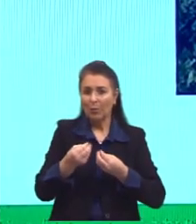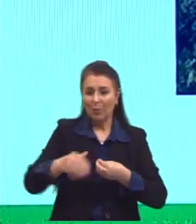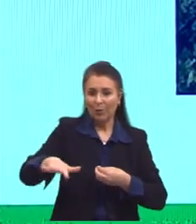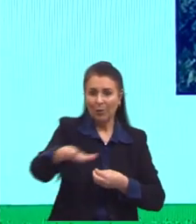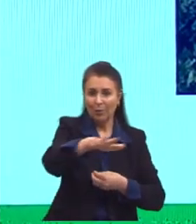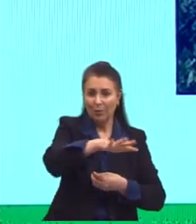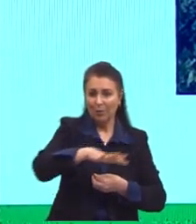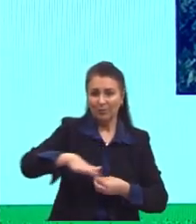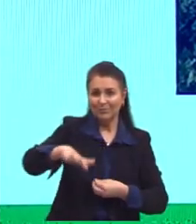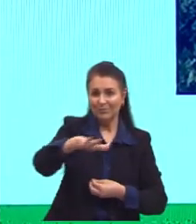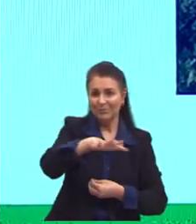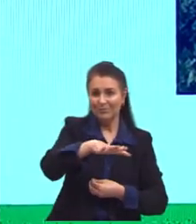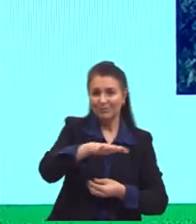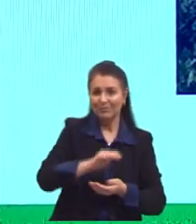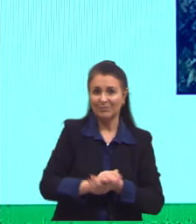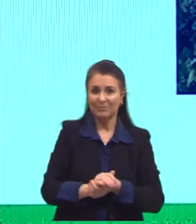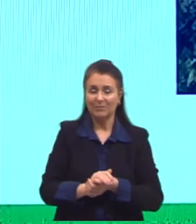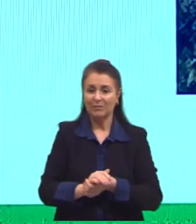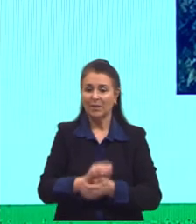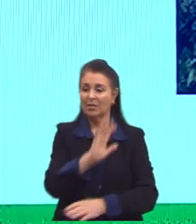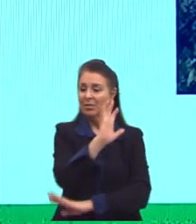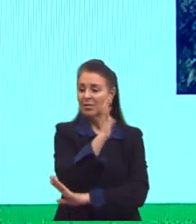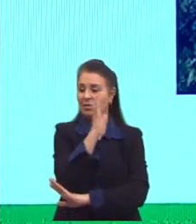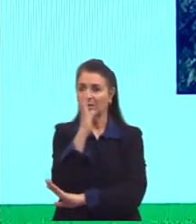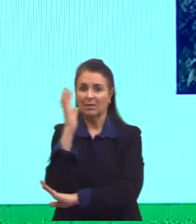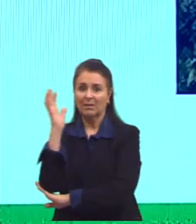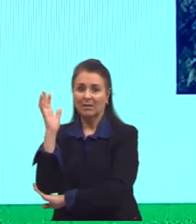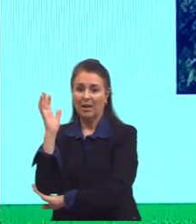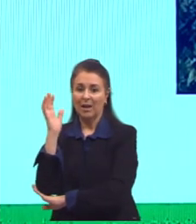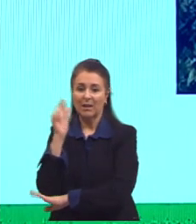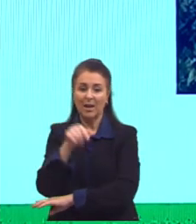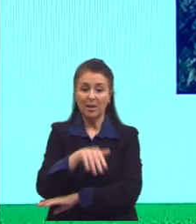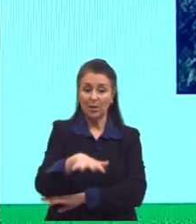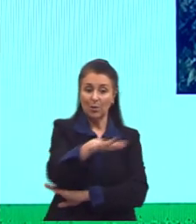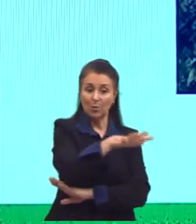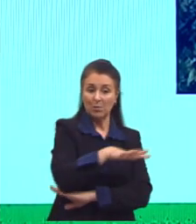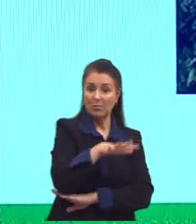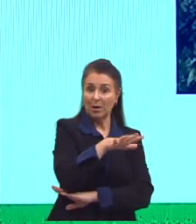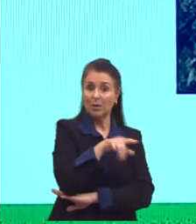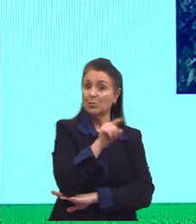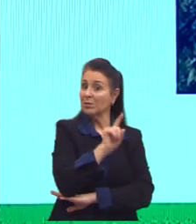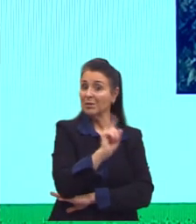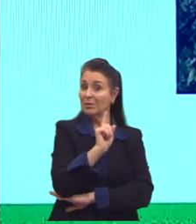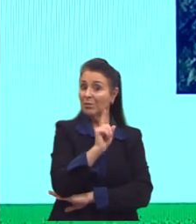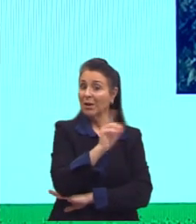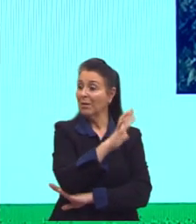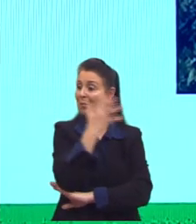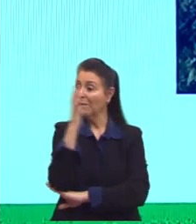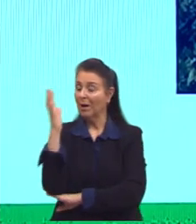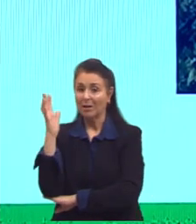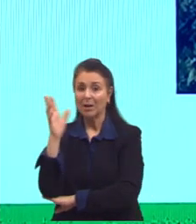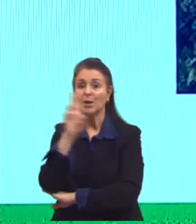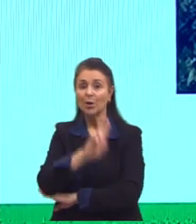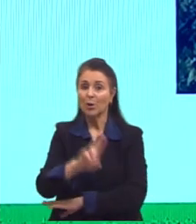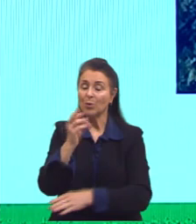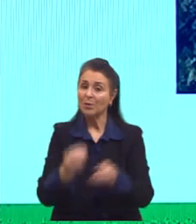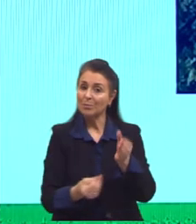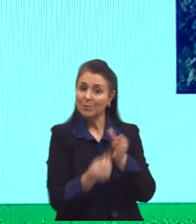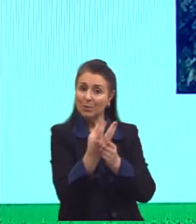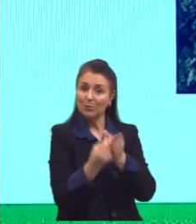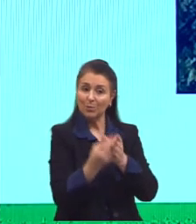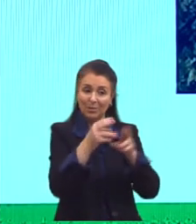área da Mata né e a área que é produzido aí para essa monocultura tá a gurizada então há uns